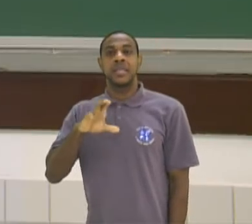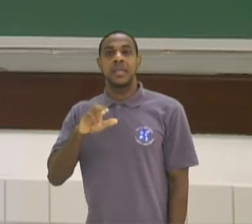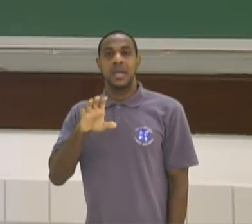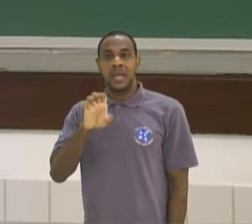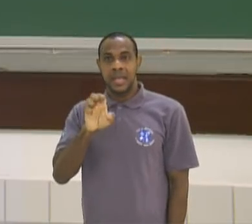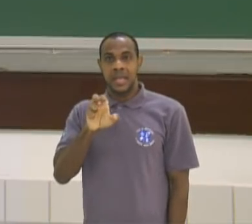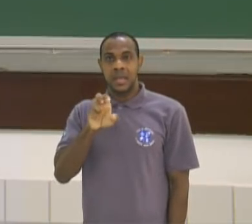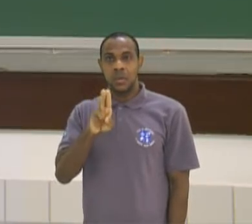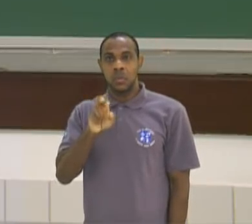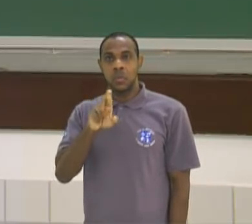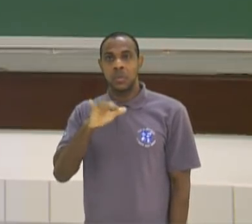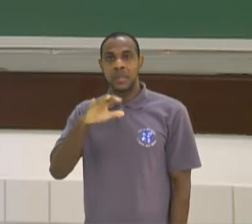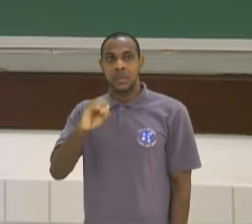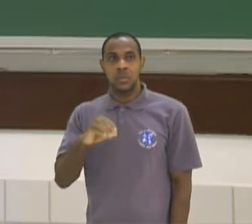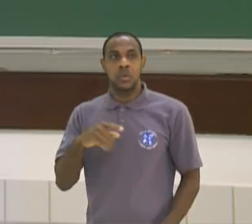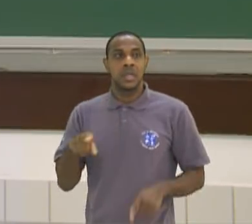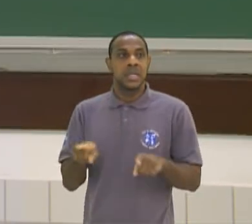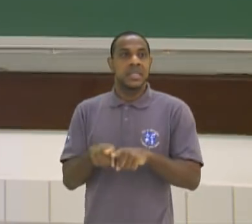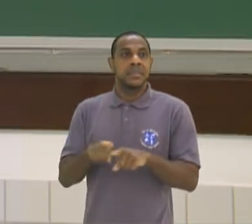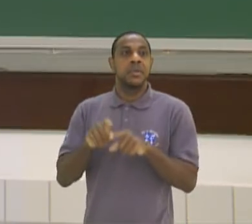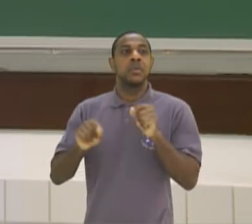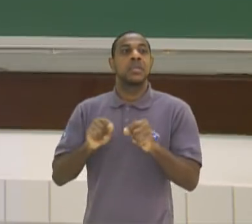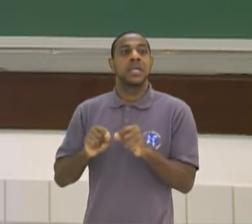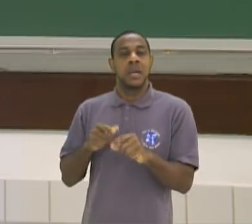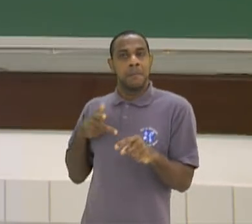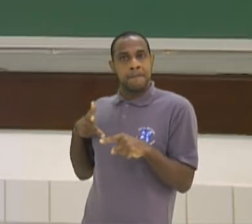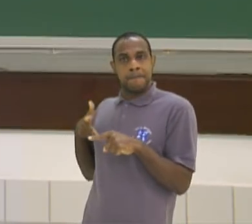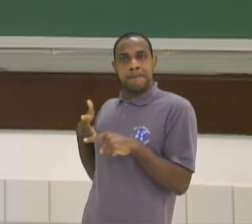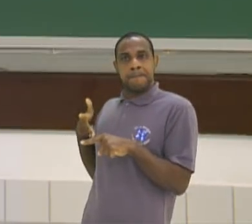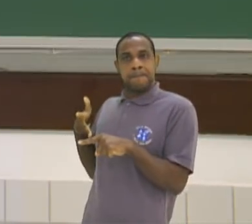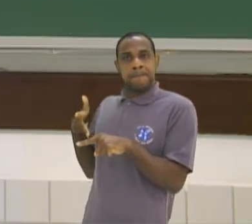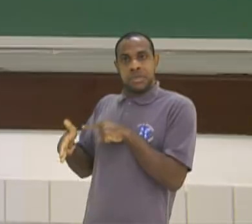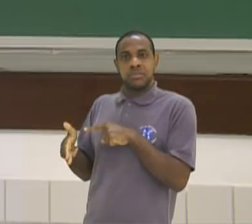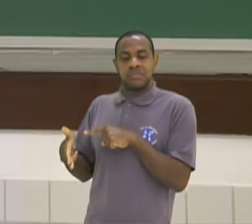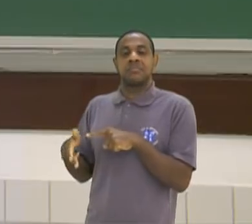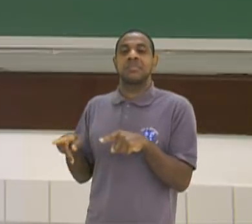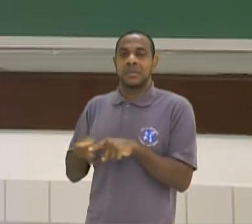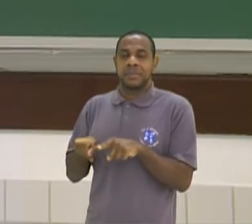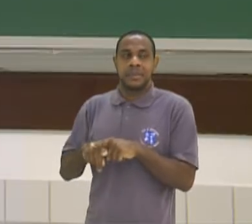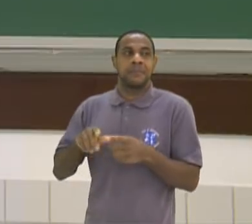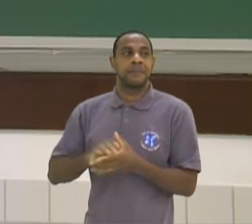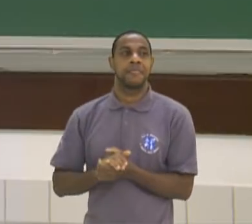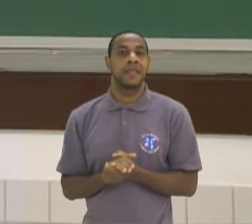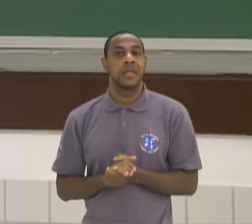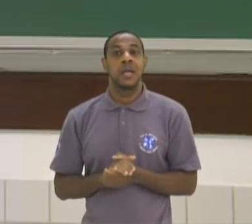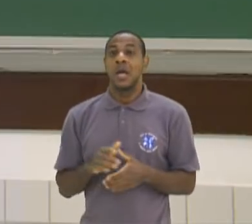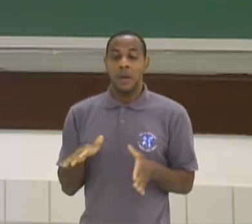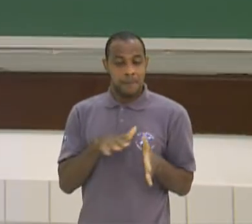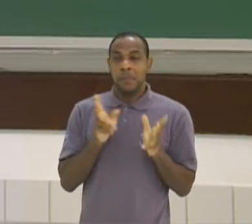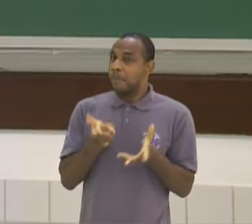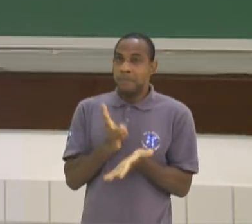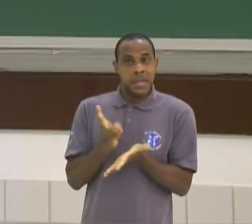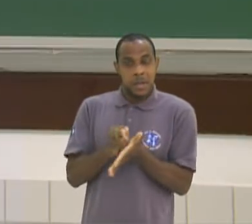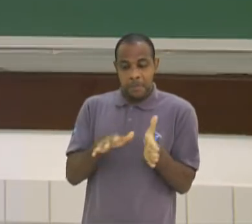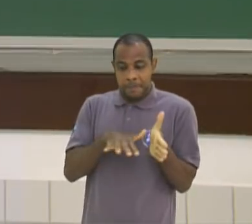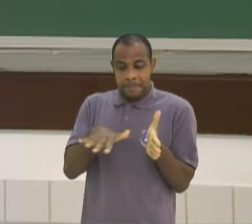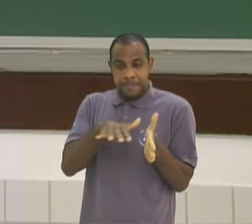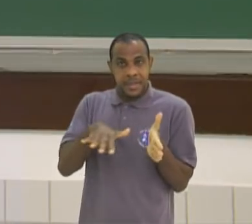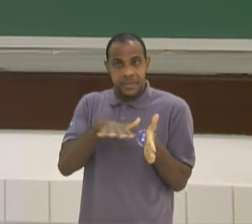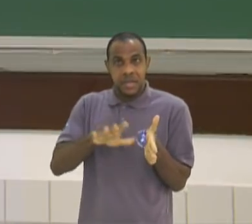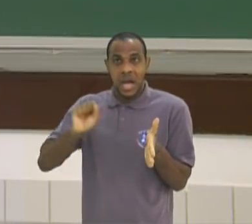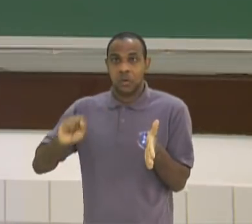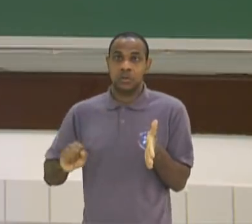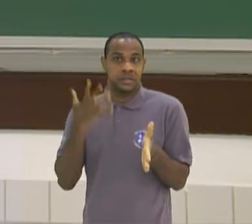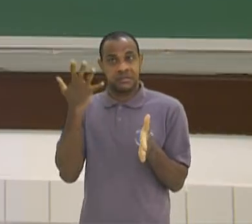Soviética. Até visitou o presidente Harry Truman nos Estados Unidos. Você está lembrado disso? Então, mesmo período,